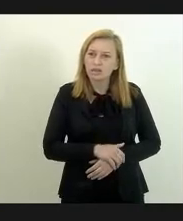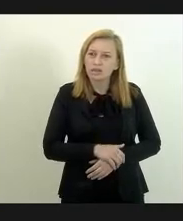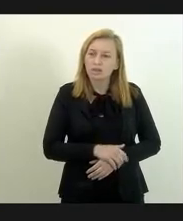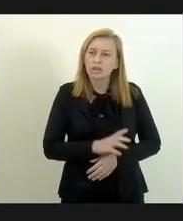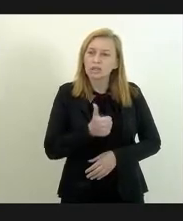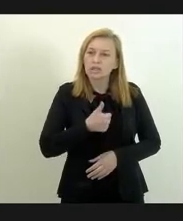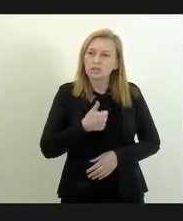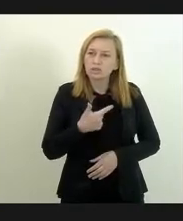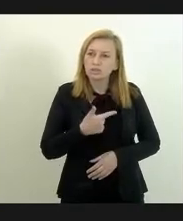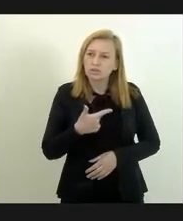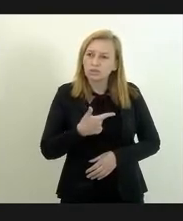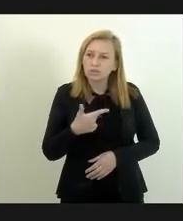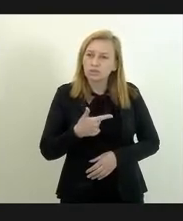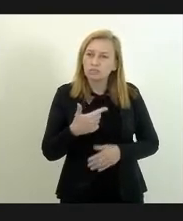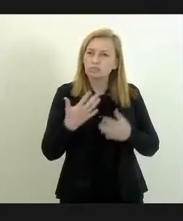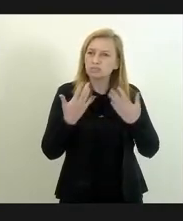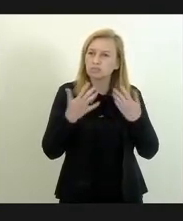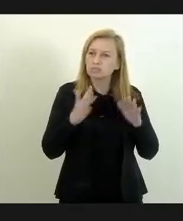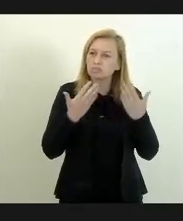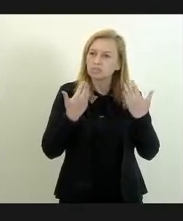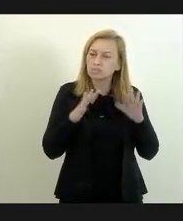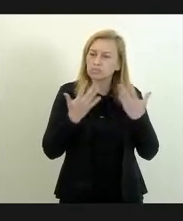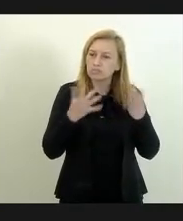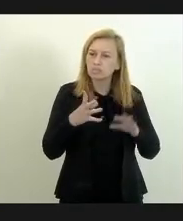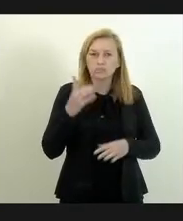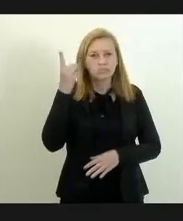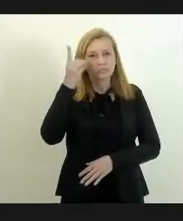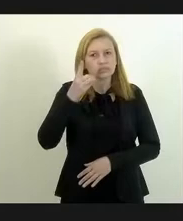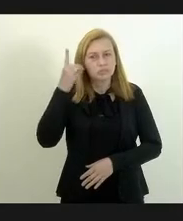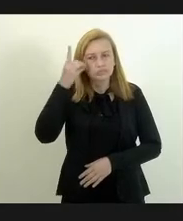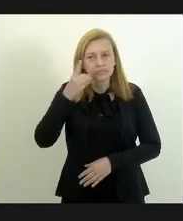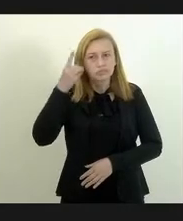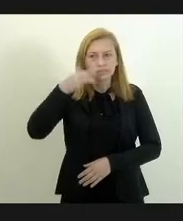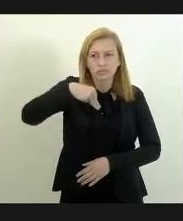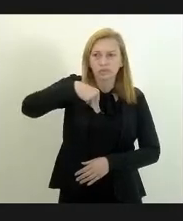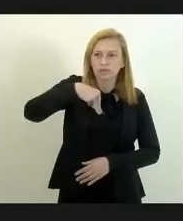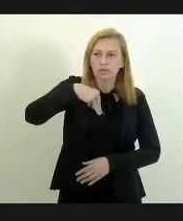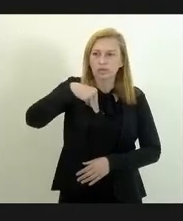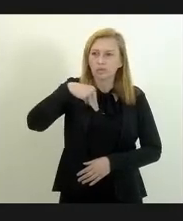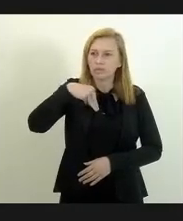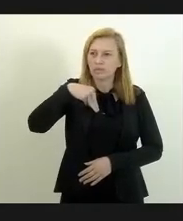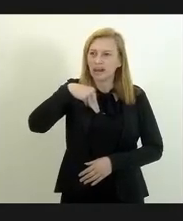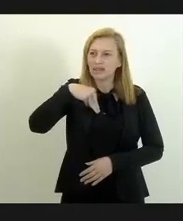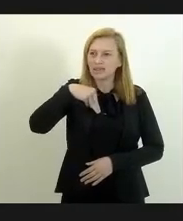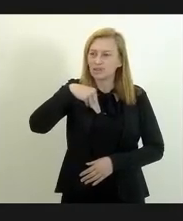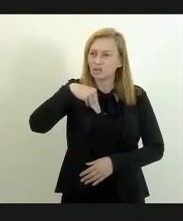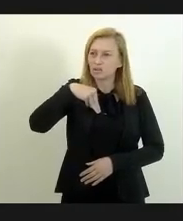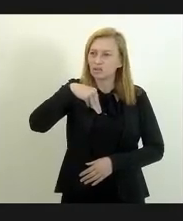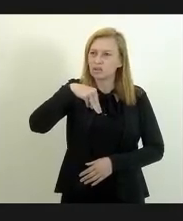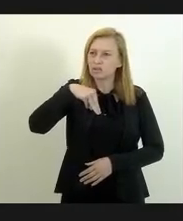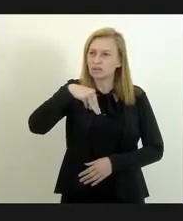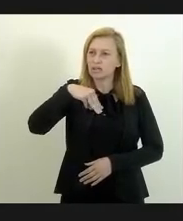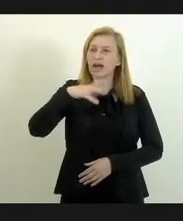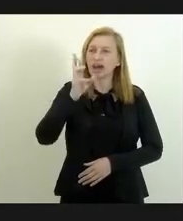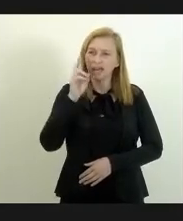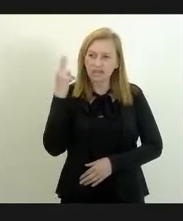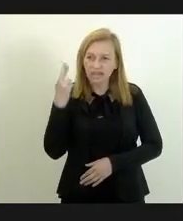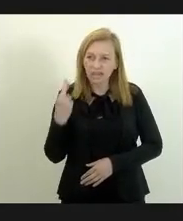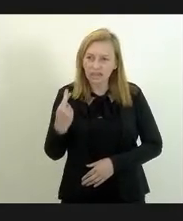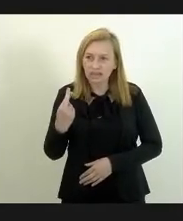Segundo, parabenizar a deputada Renata Souza. É muito importante